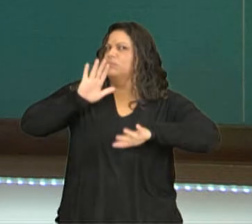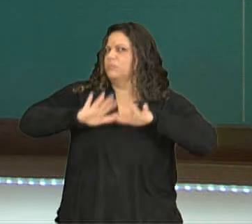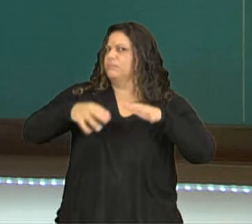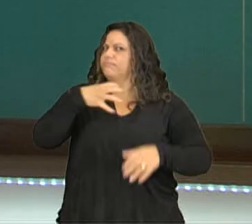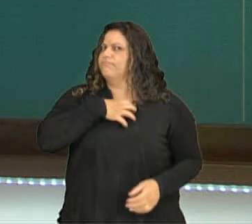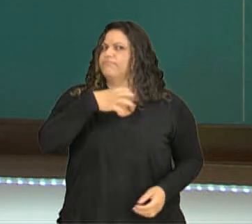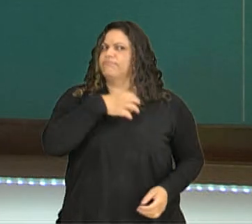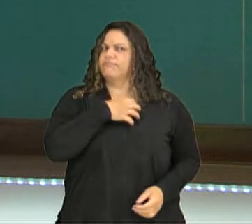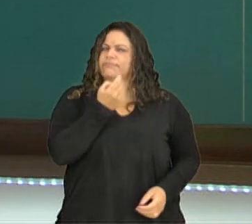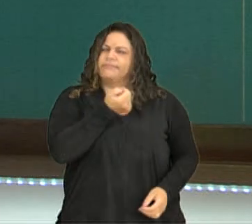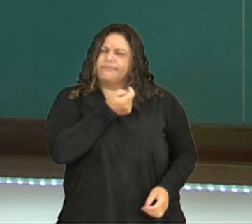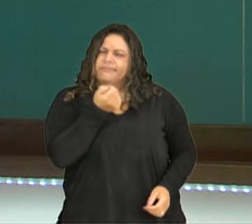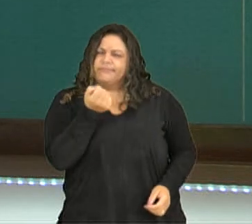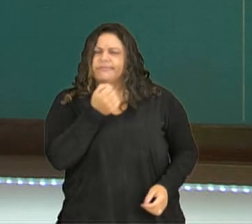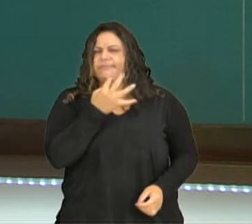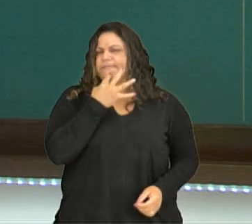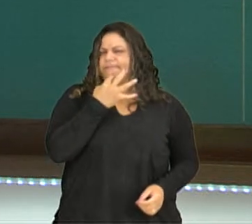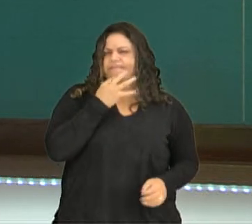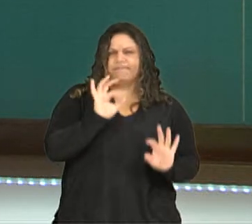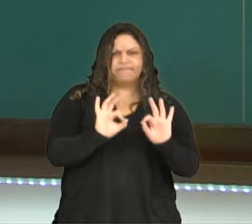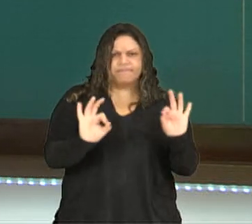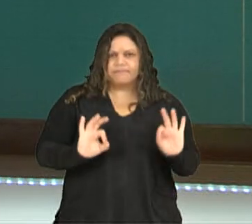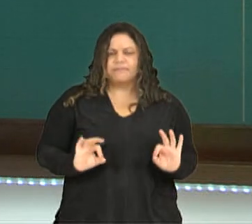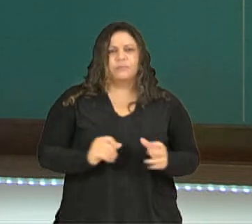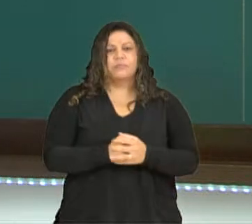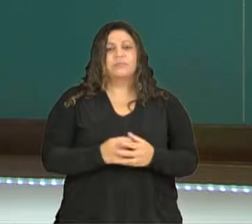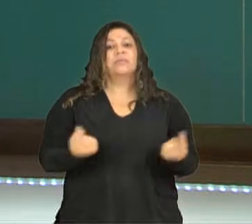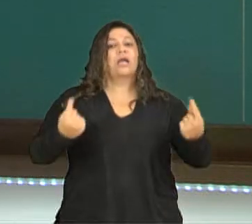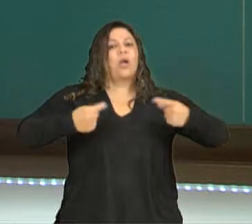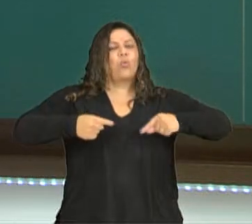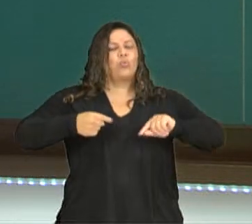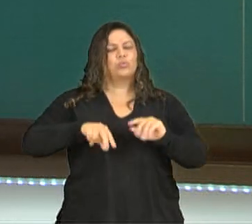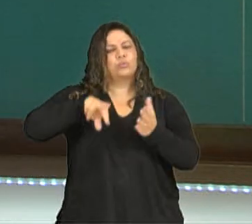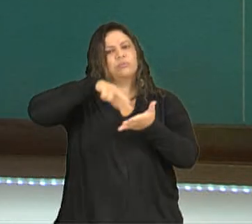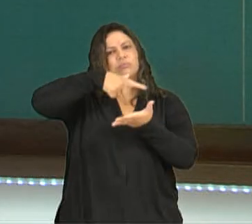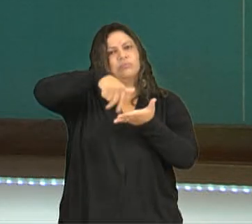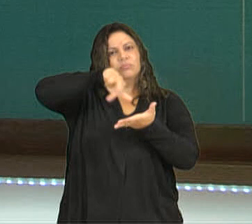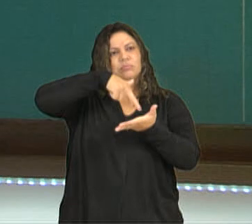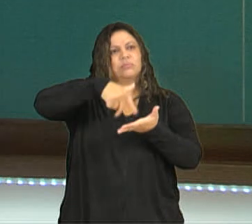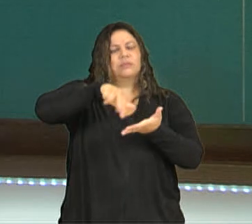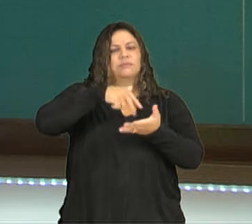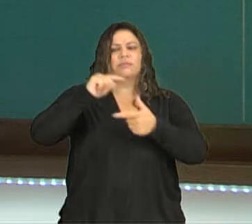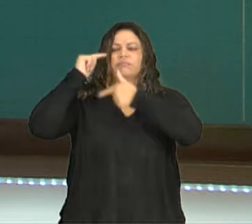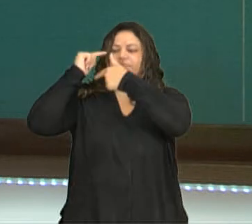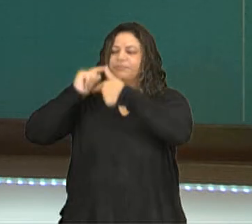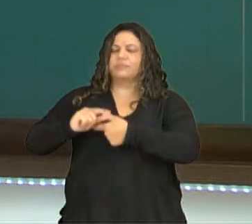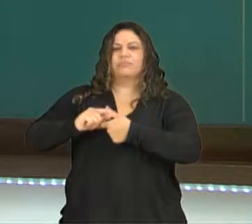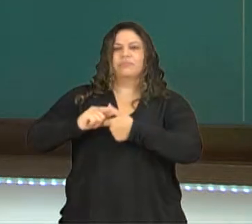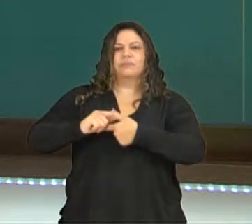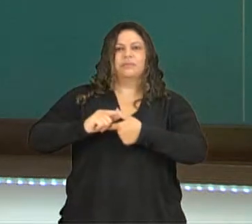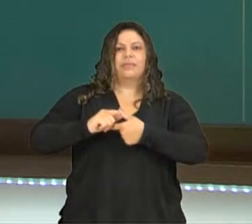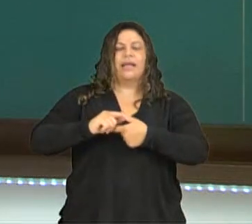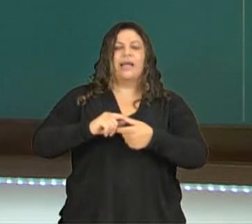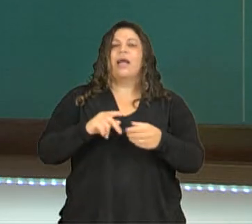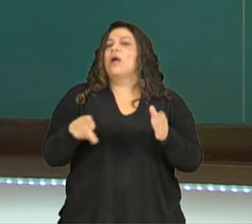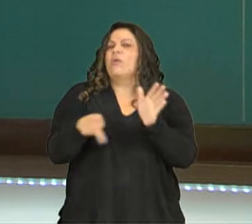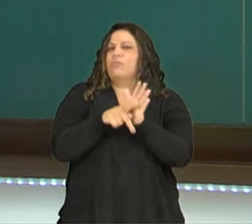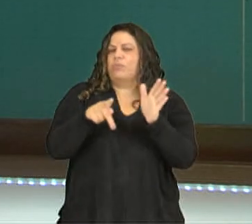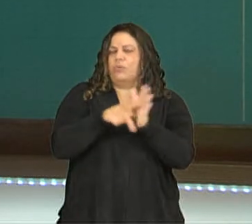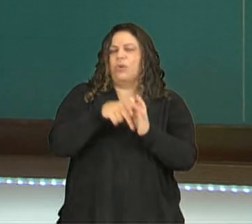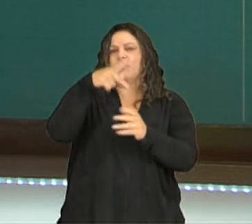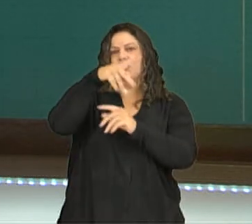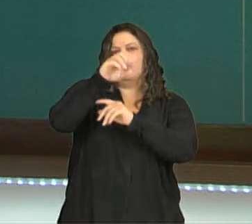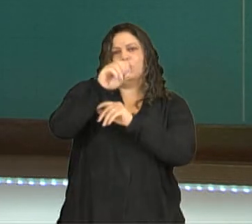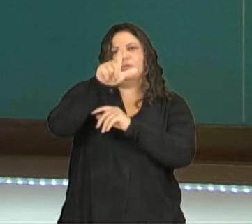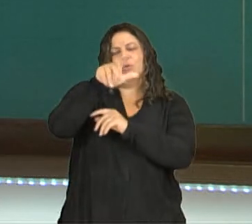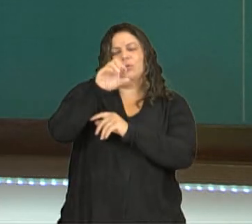um pouquinho mais desconhecido. Ao contrário da valsa, ele vem de uma tradição polonesa e que ficou mais